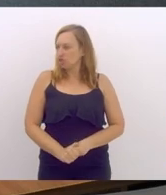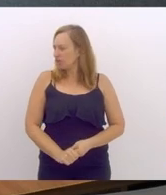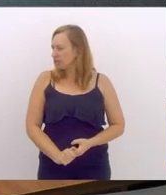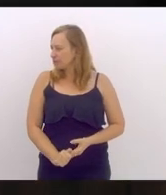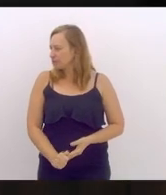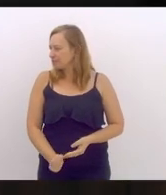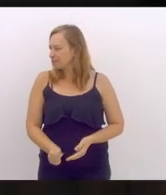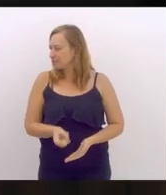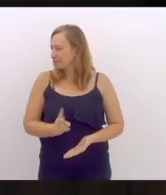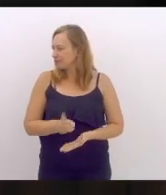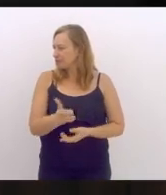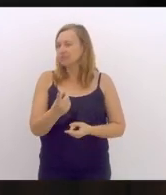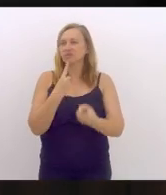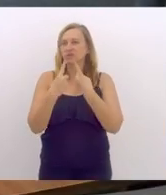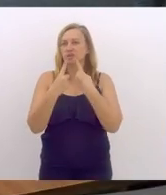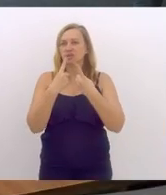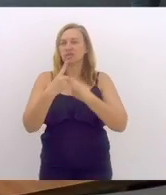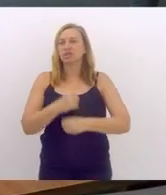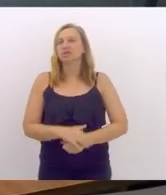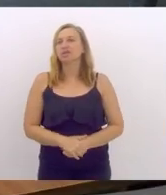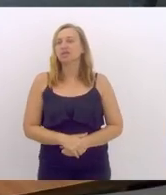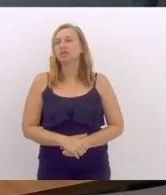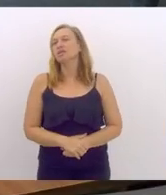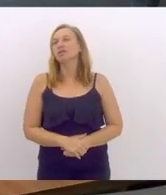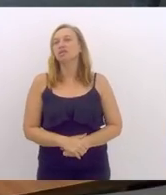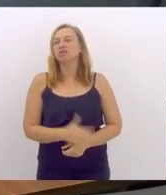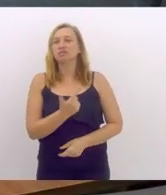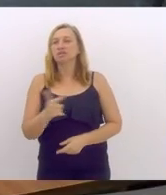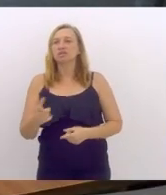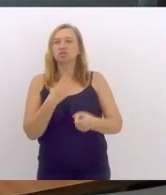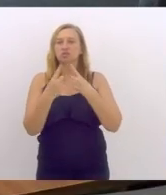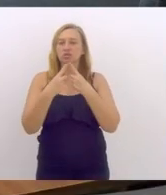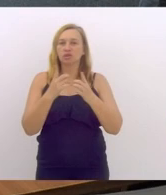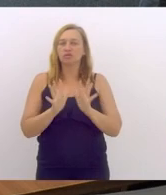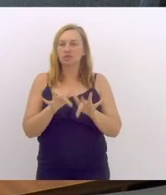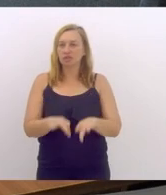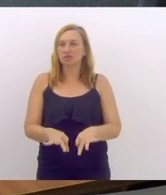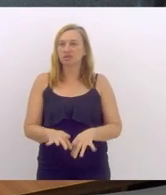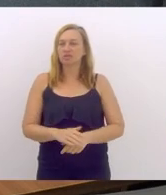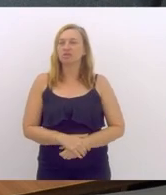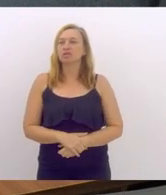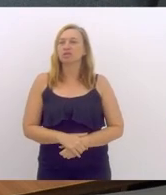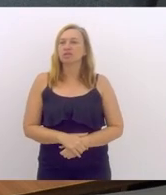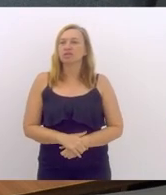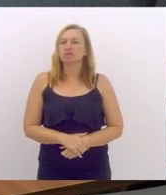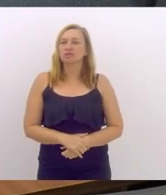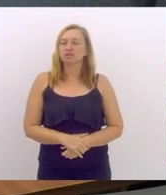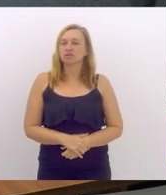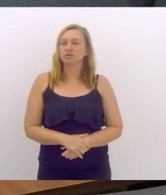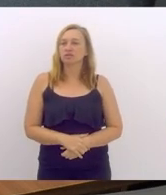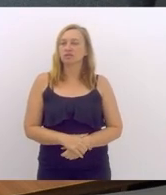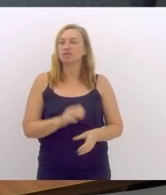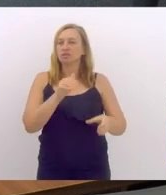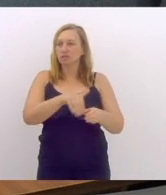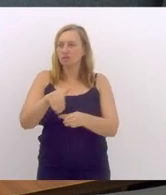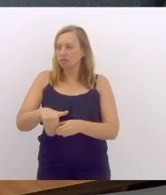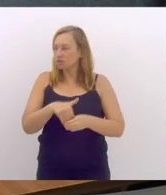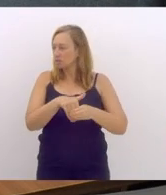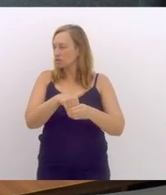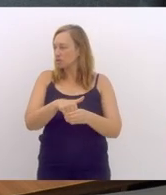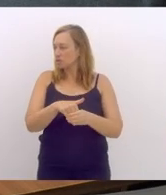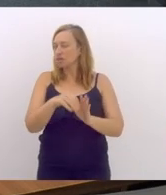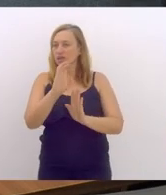Continue em discussão tá vendo que Queira discutir encerrada a discussão em votação